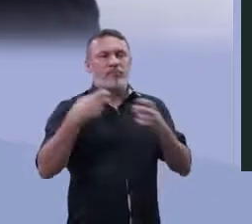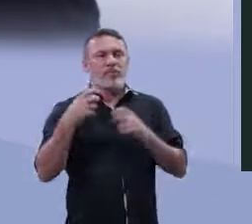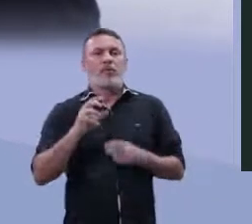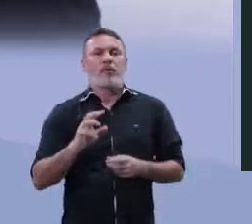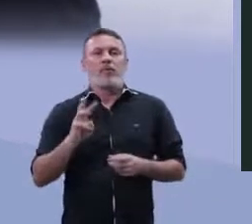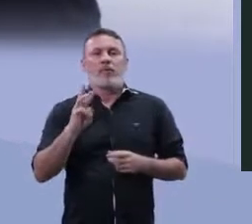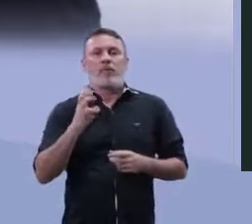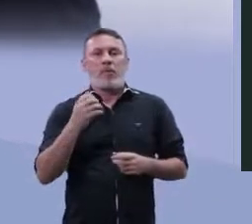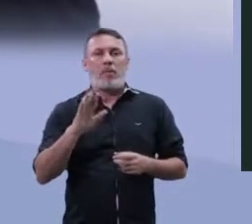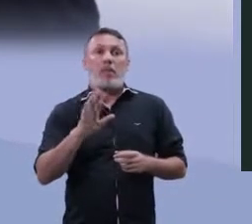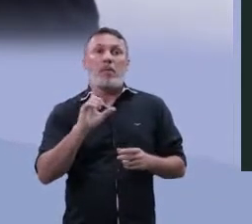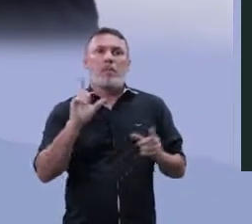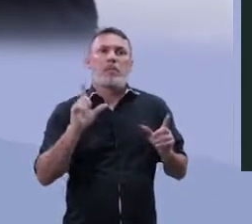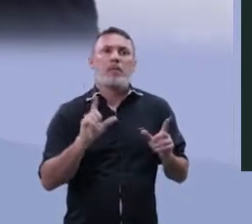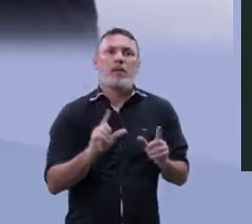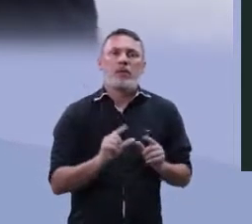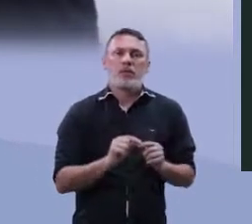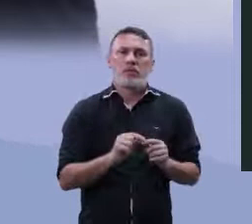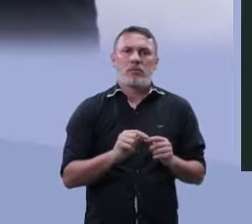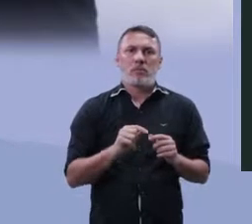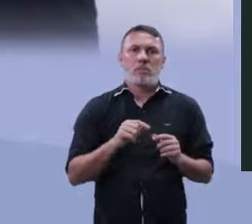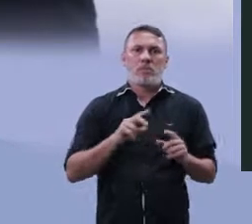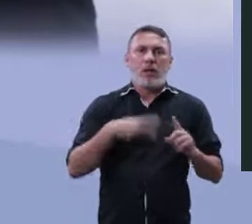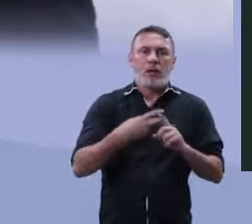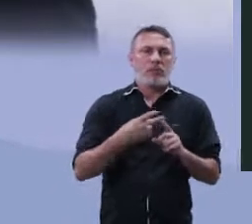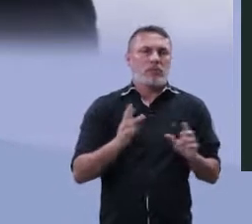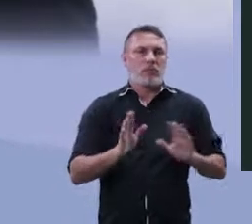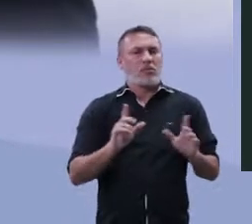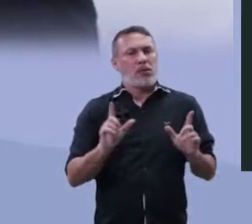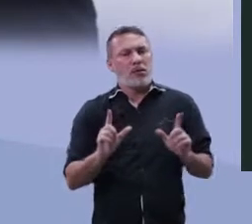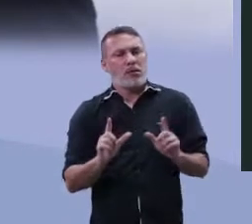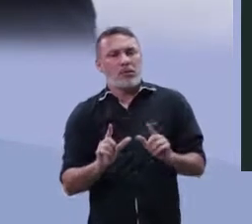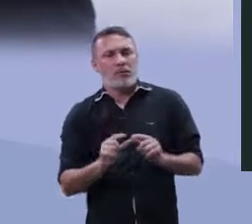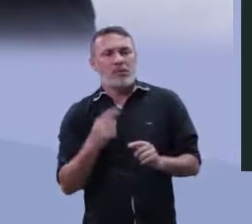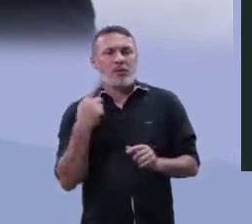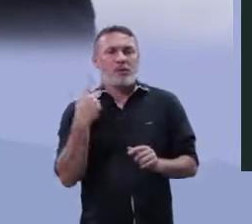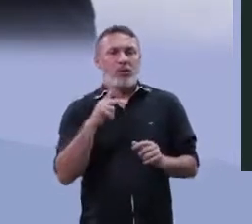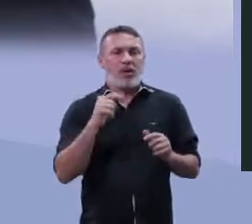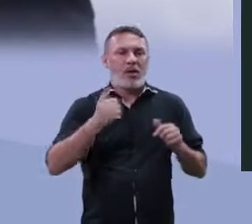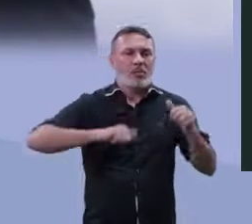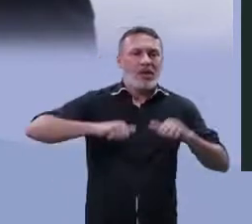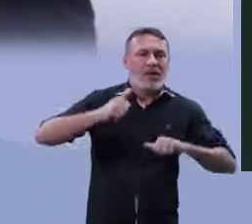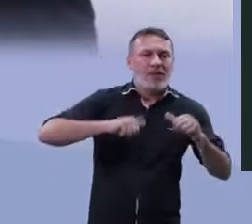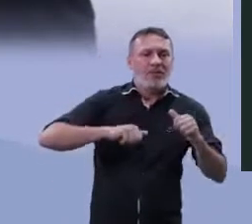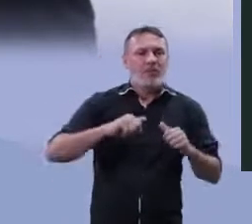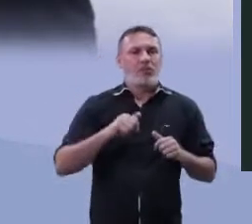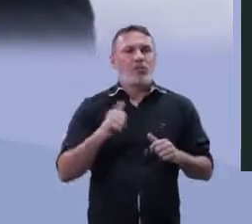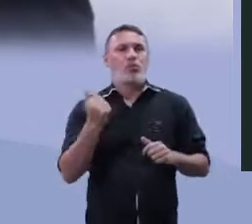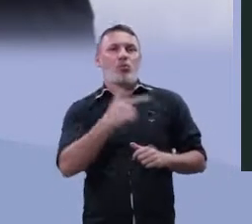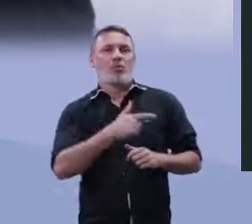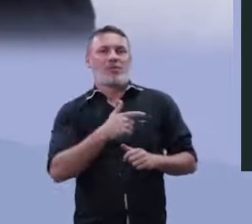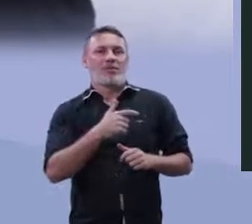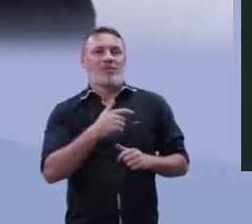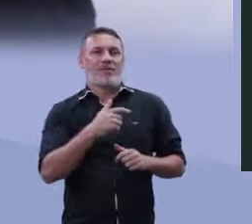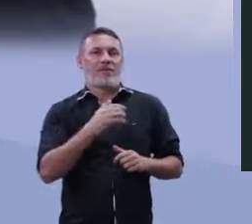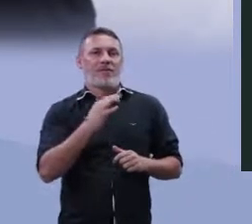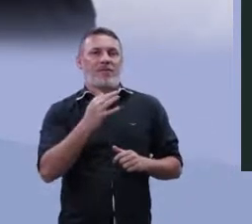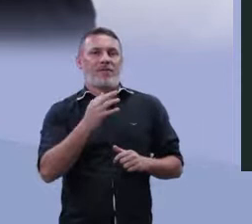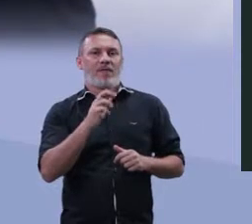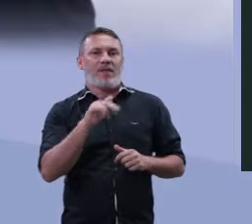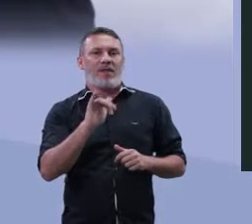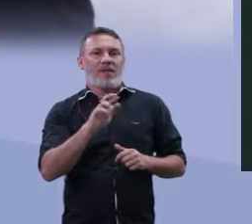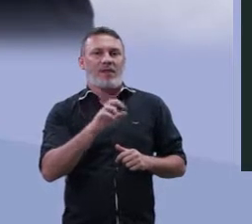weberiana, mas usa com menor intensidade, né, na sua análise do que o Gilberto